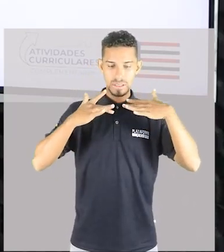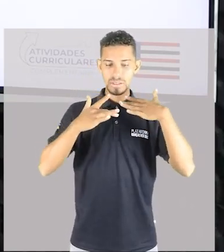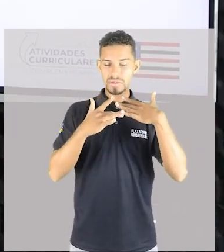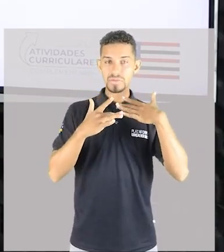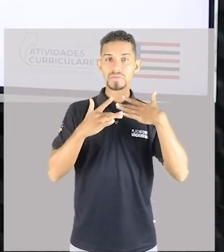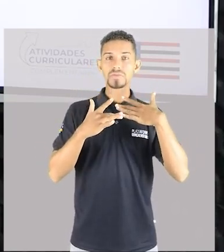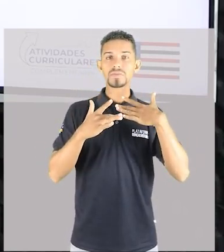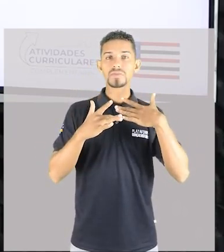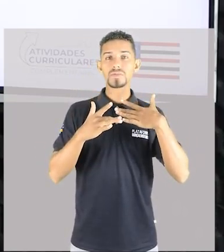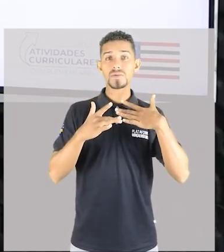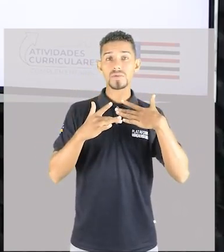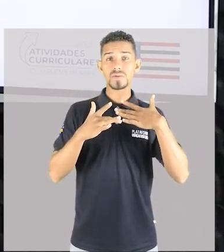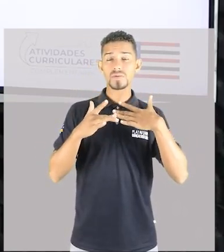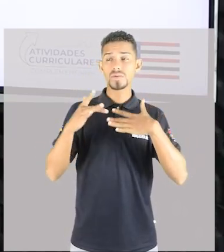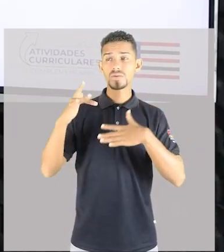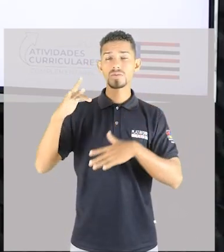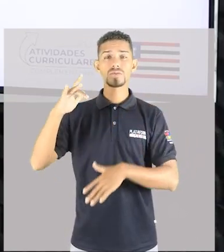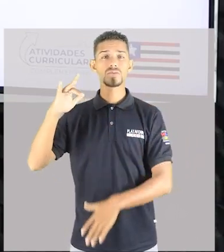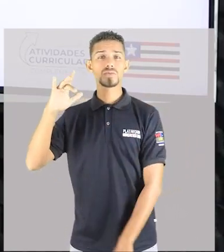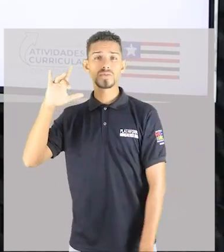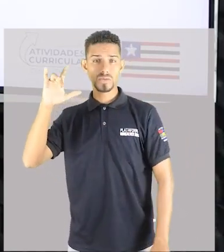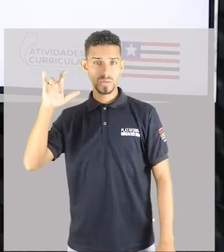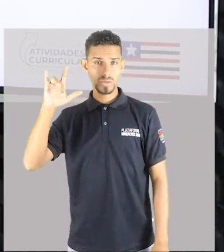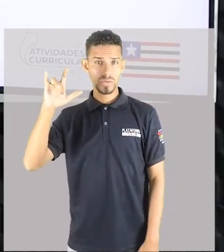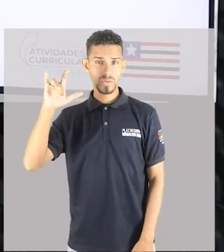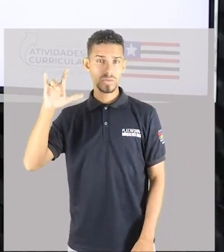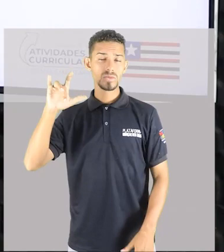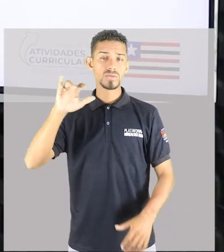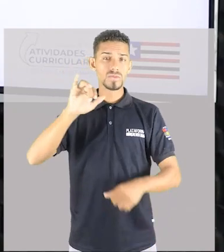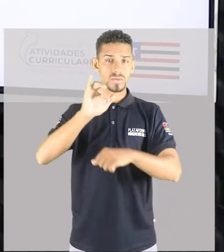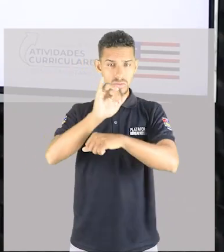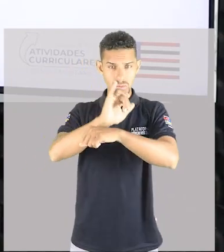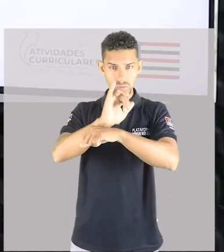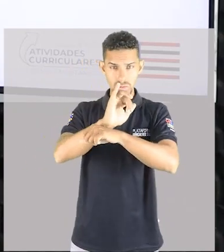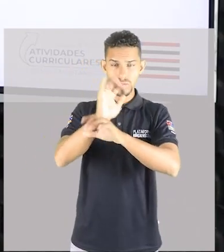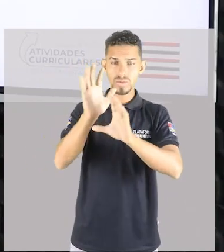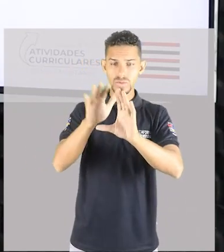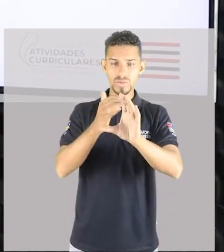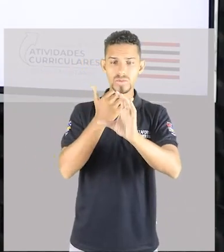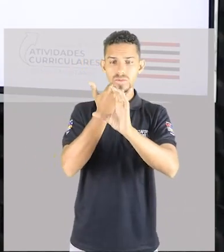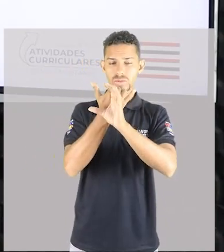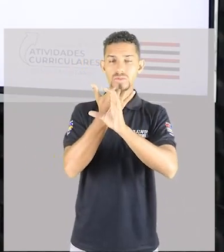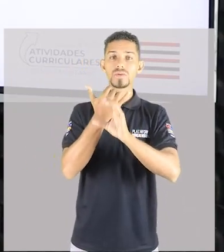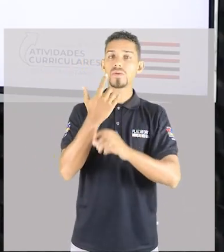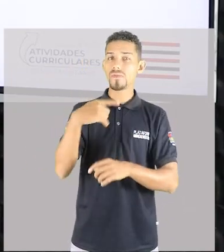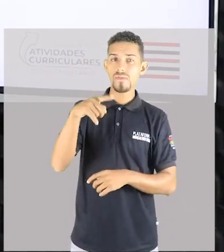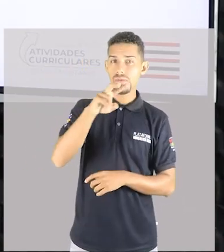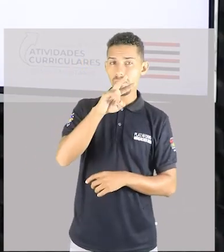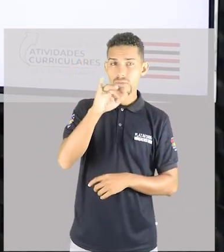sociais, tanto no Insta, também no YouTube, né? Plataforma de vídeos YouTube, onde